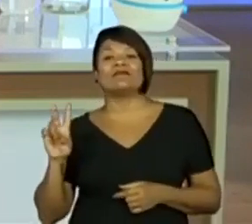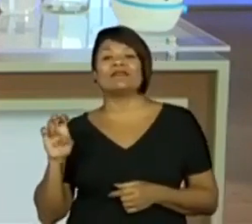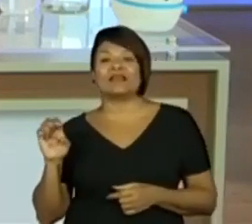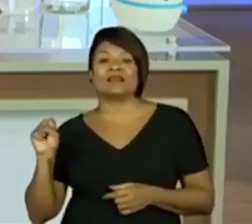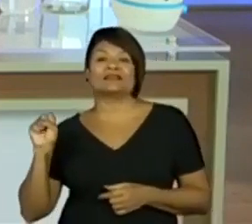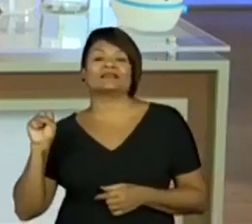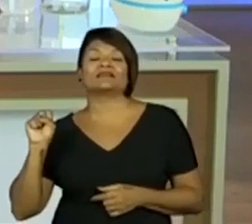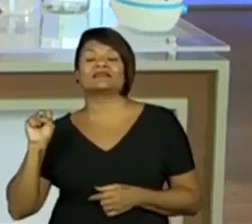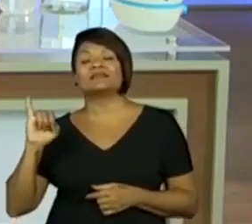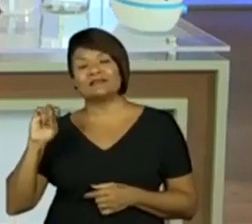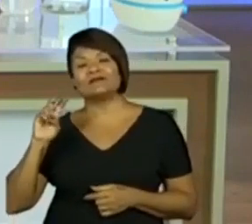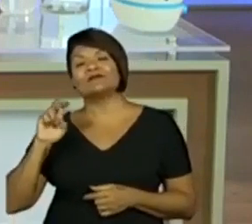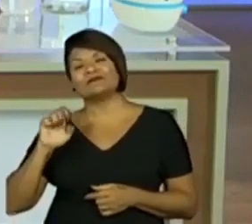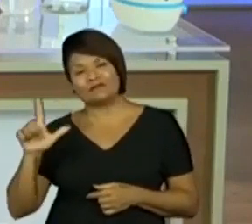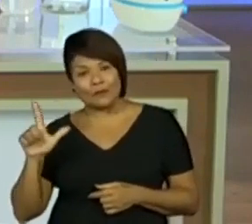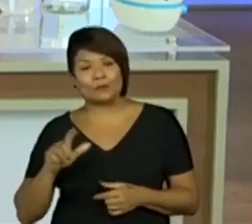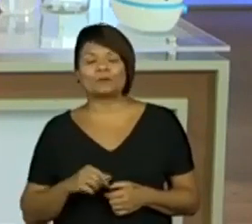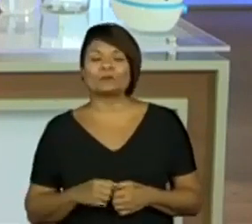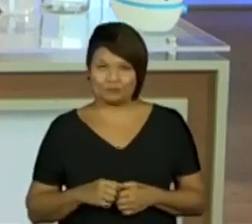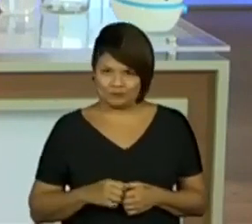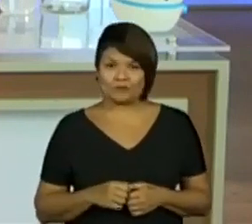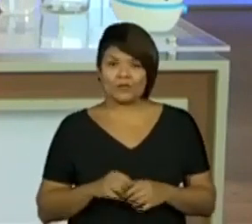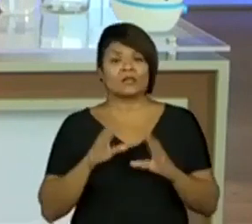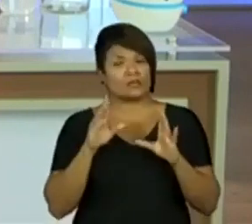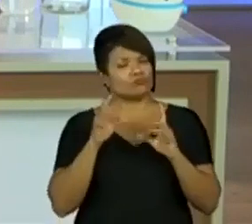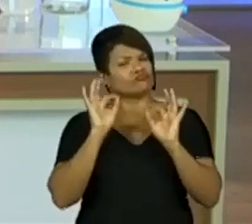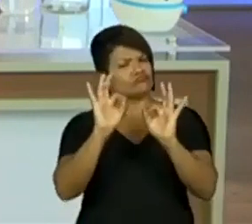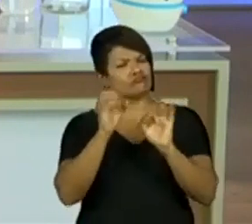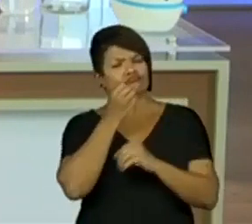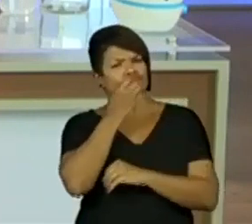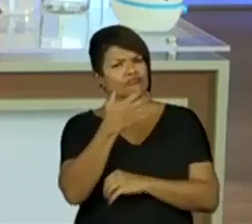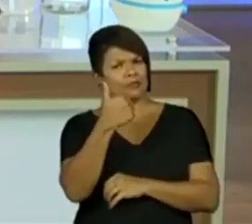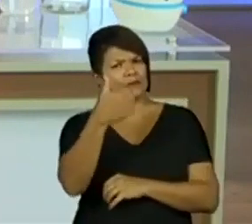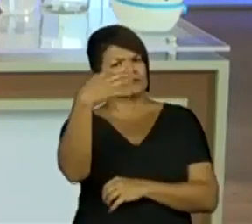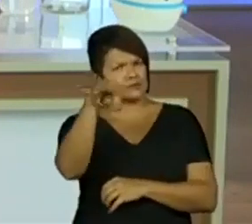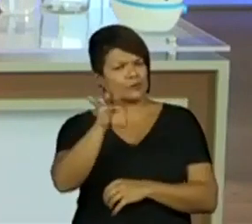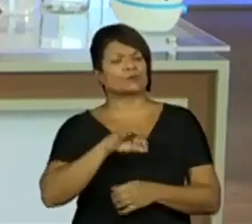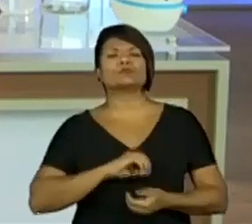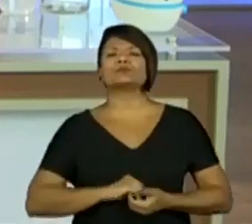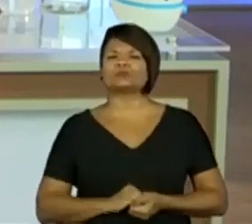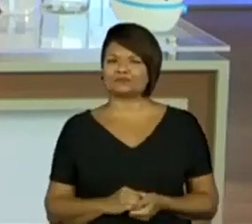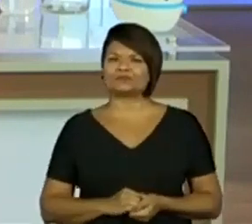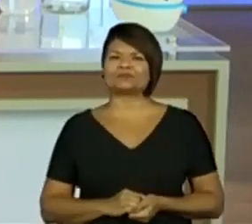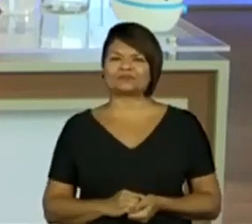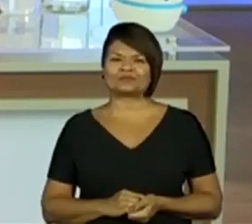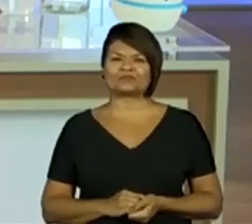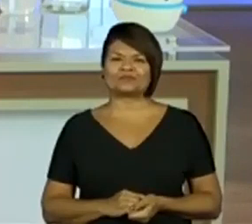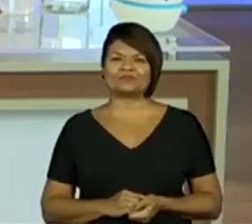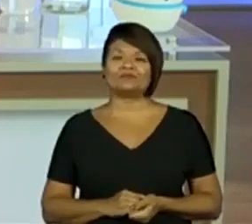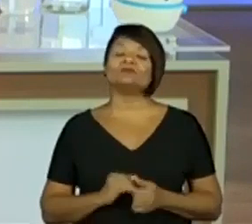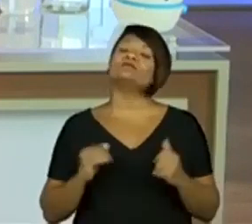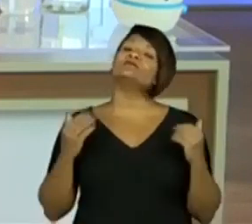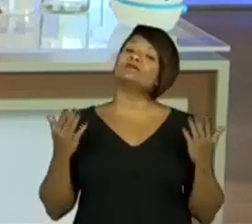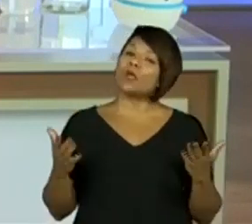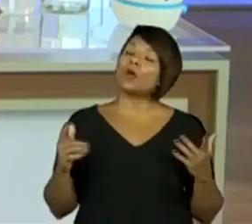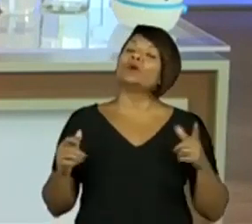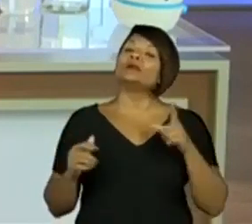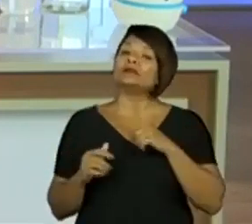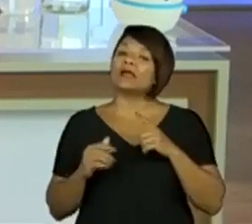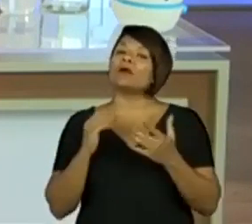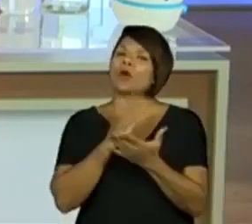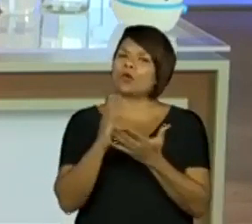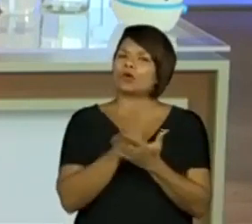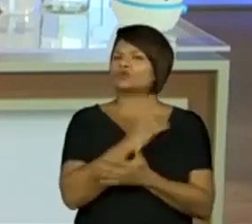qualquer material, substância, são transformações irreversíveis. Então, eu tenho agora